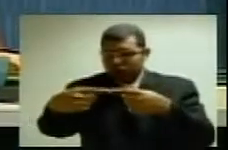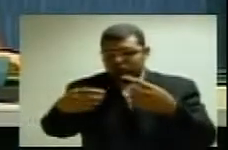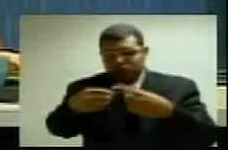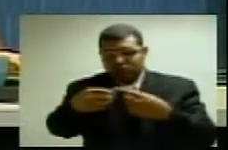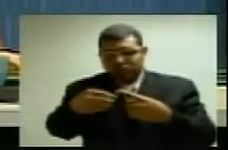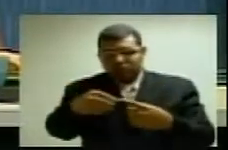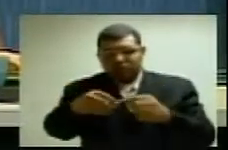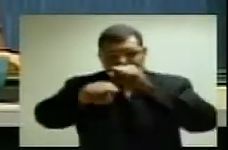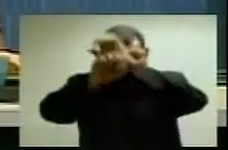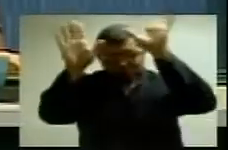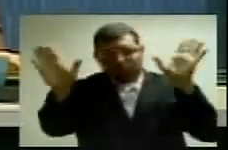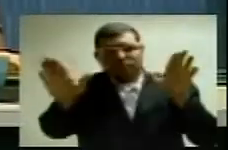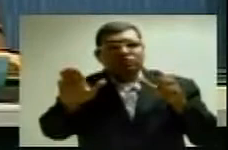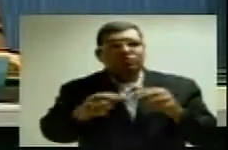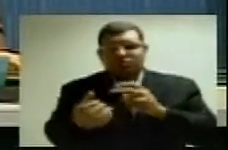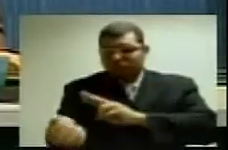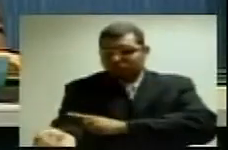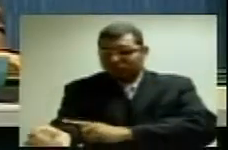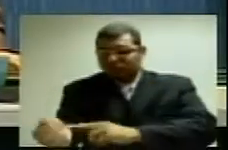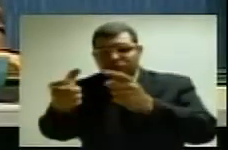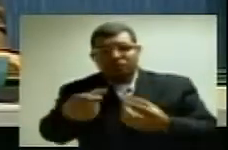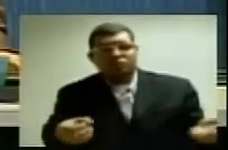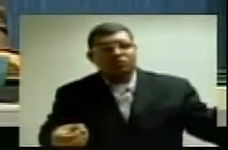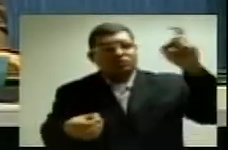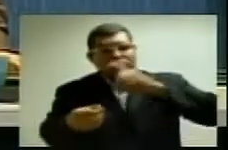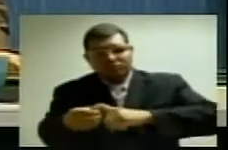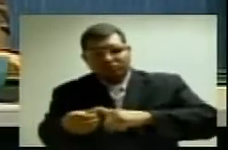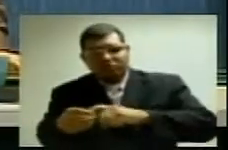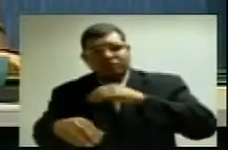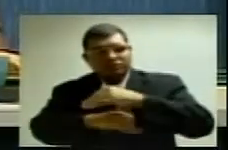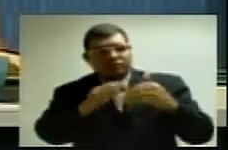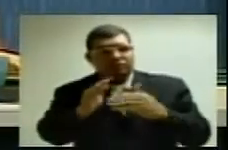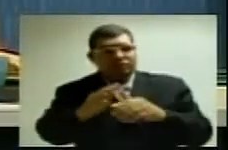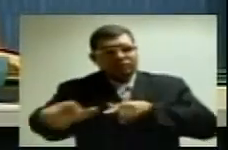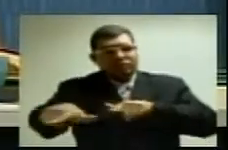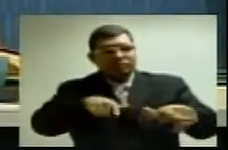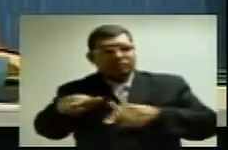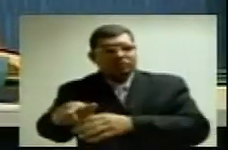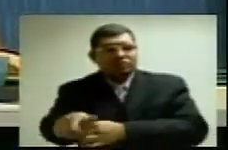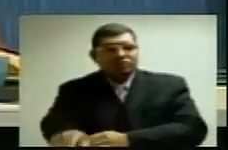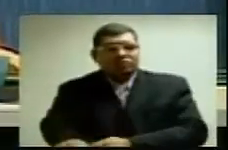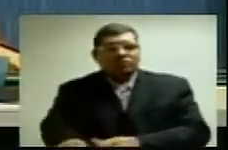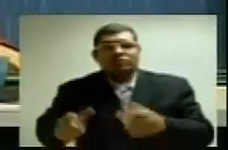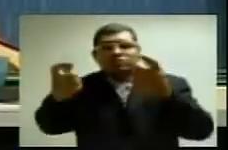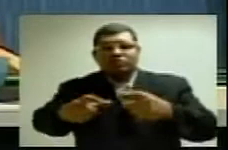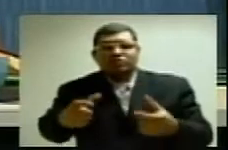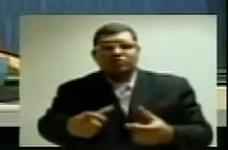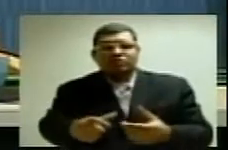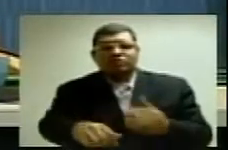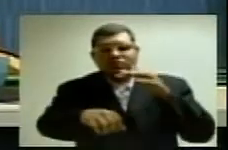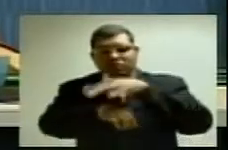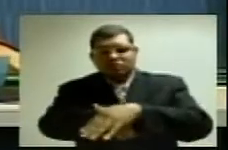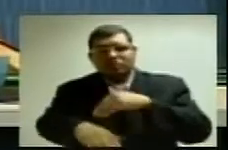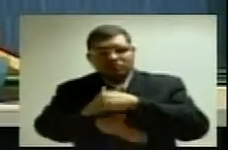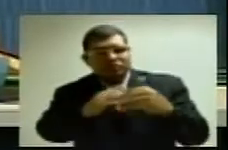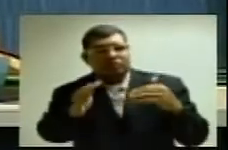à capital do Acre, Rio Branco, por onde chega toda a produção e por onde escoa toda